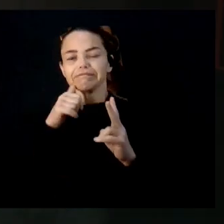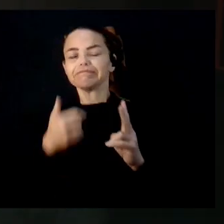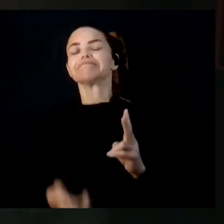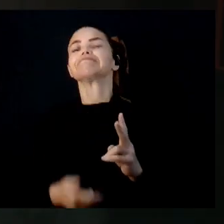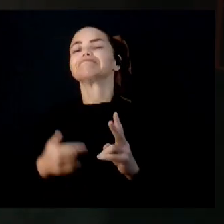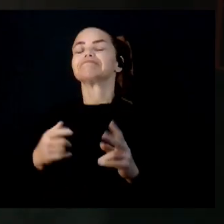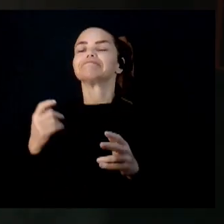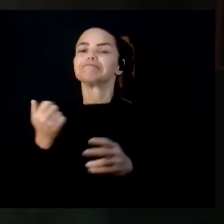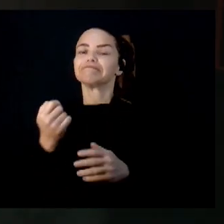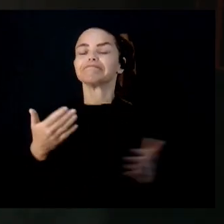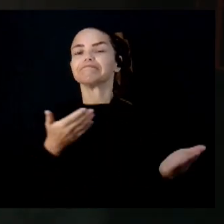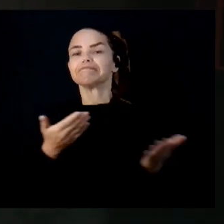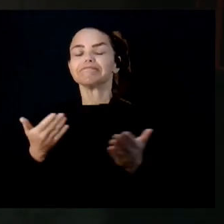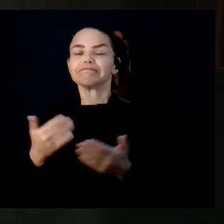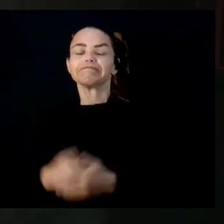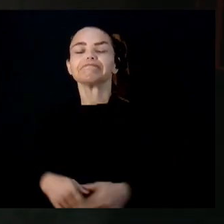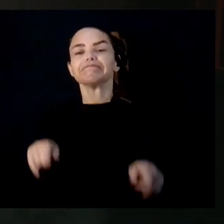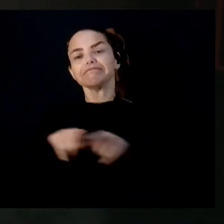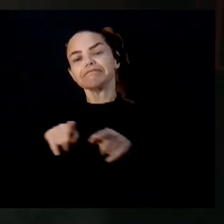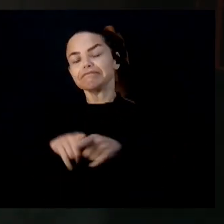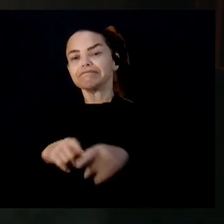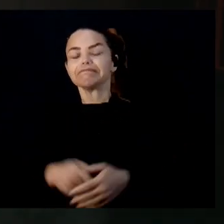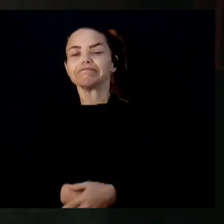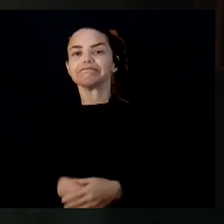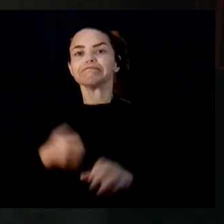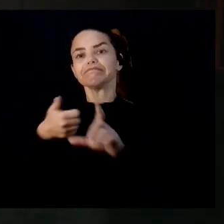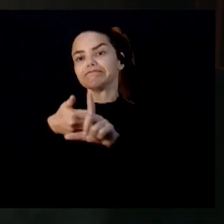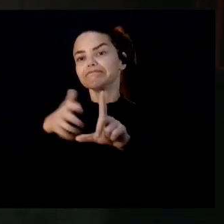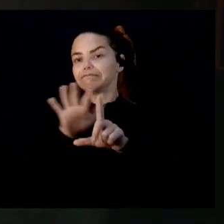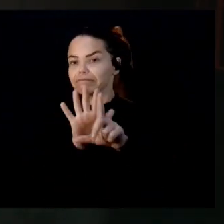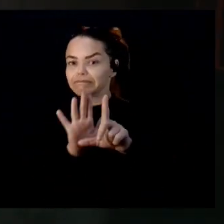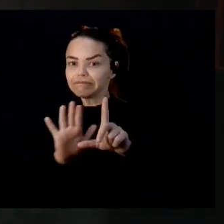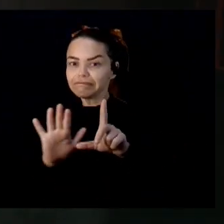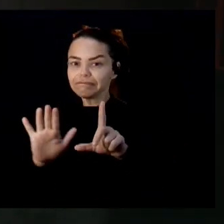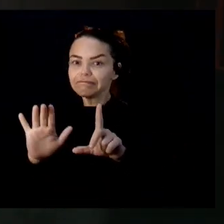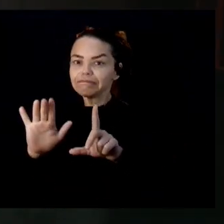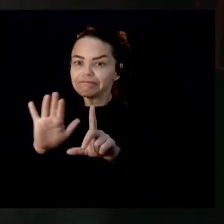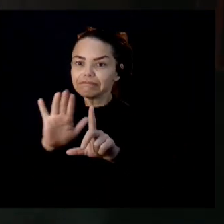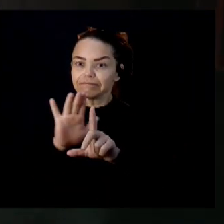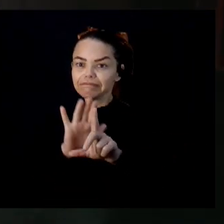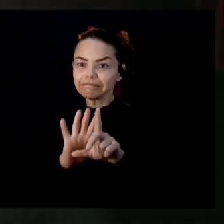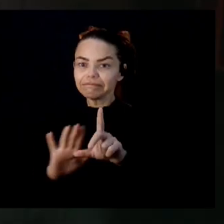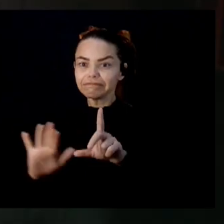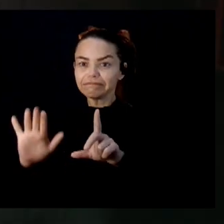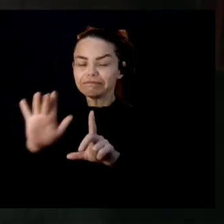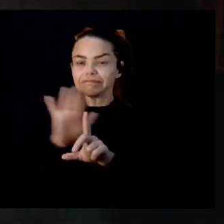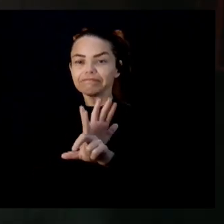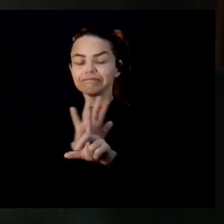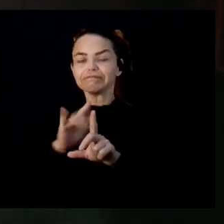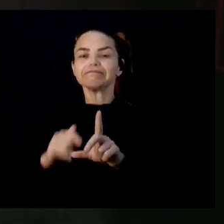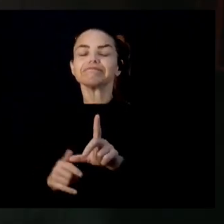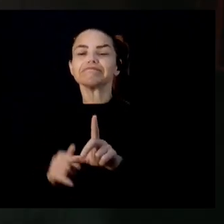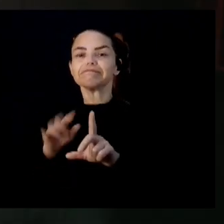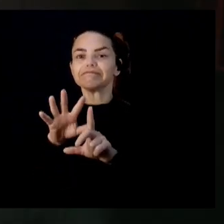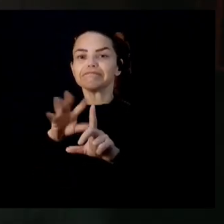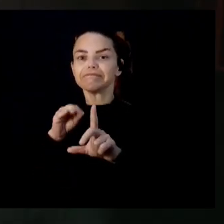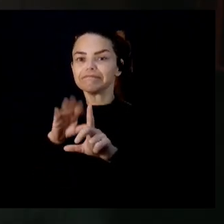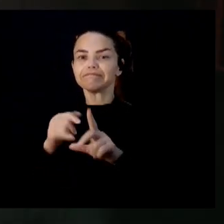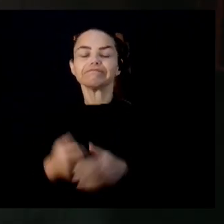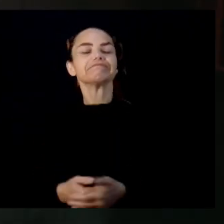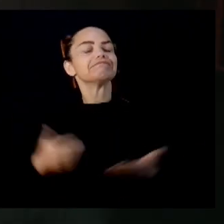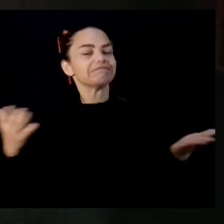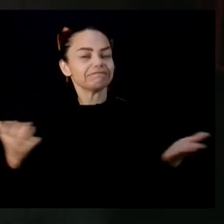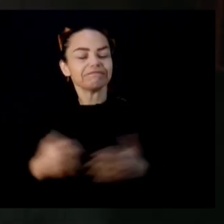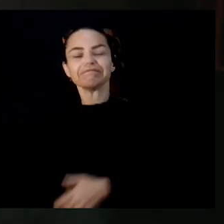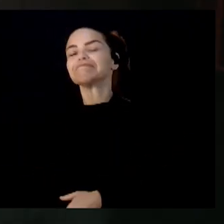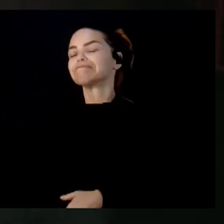apresentar. Pode, inclusive, pegar a câmera do seu celular, apontar para o QR Code que aparece aí no seu vídeo e, claro, entrar